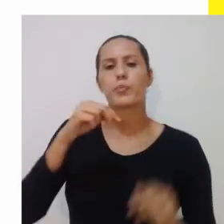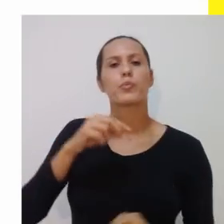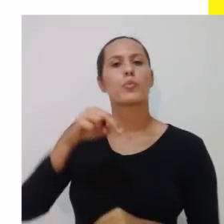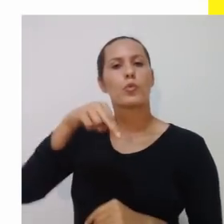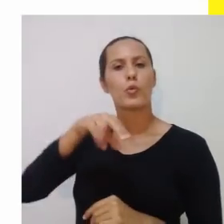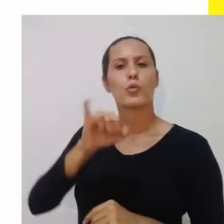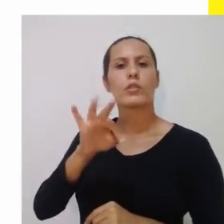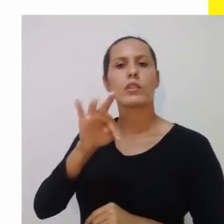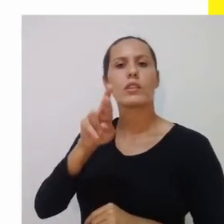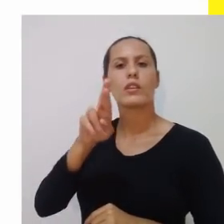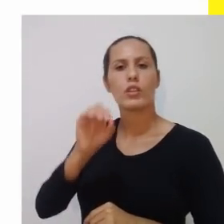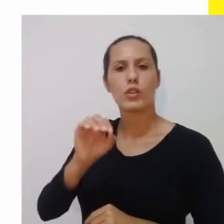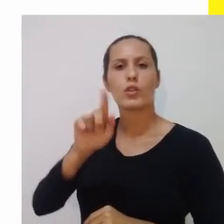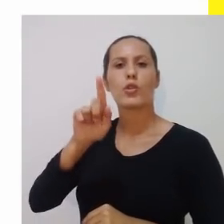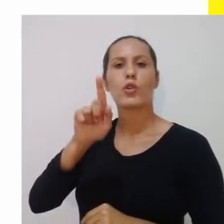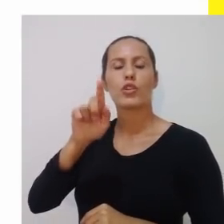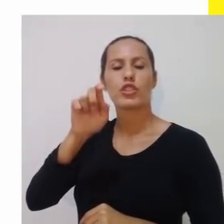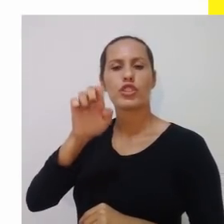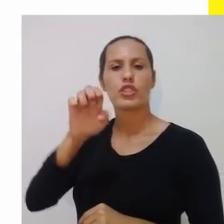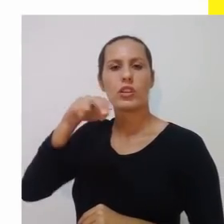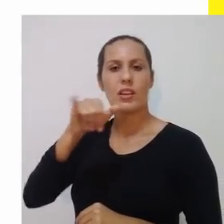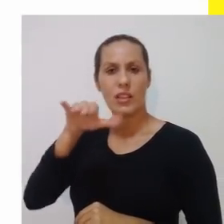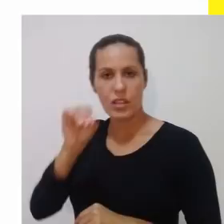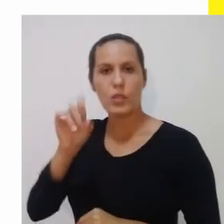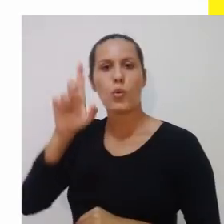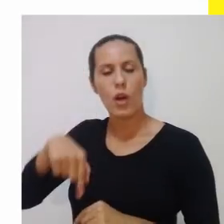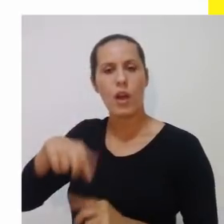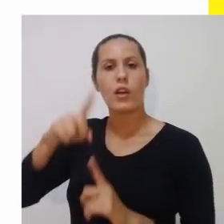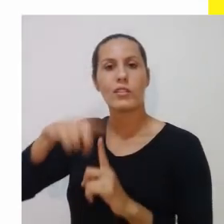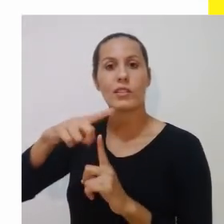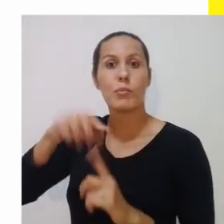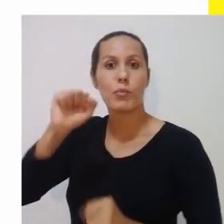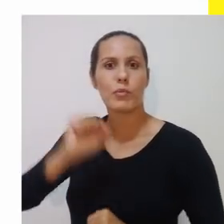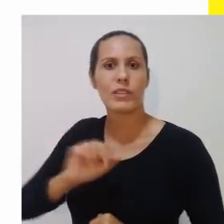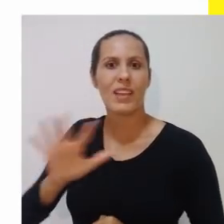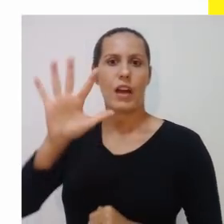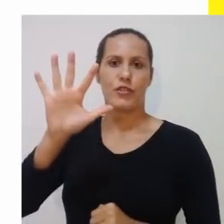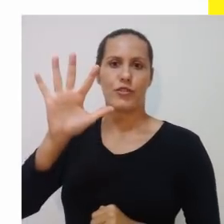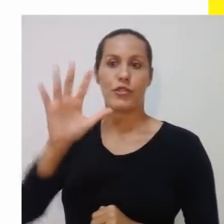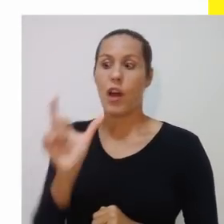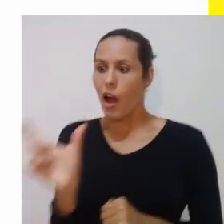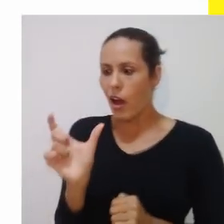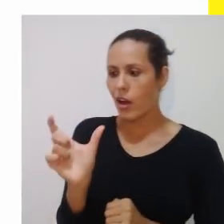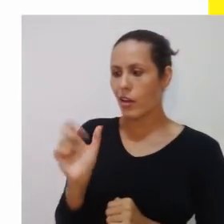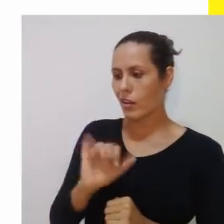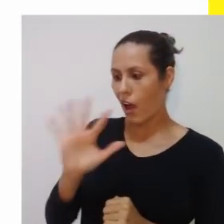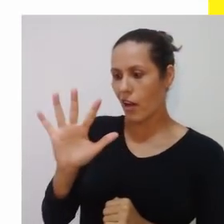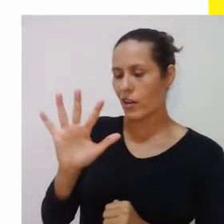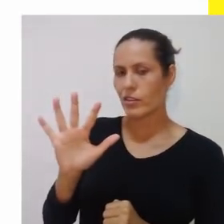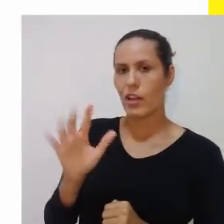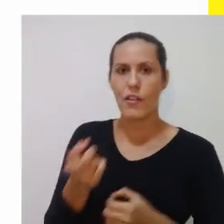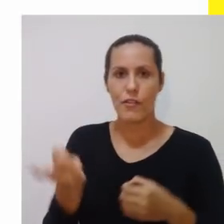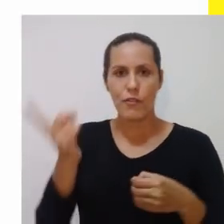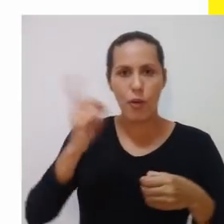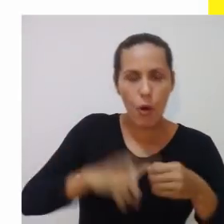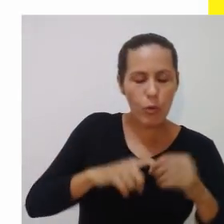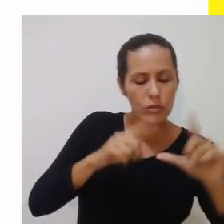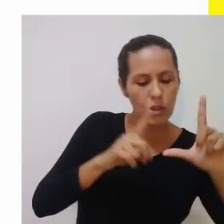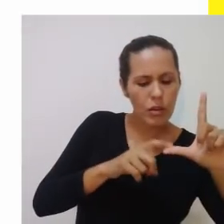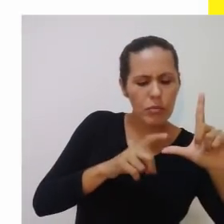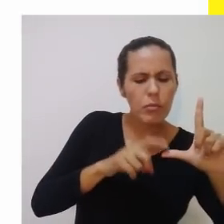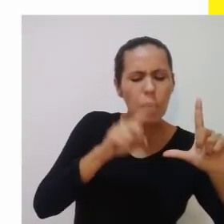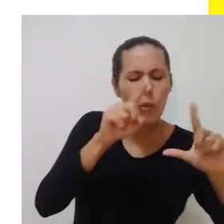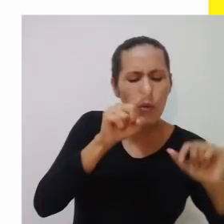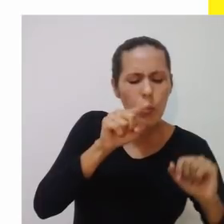O nitrogênio é um gás. Percebeu? Já temos a resposta. Então você volta lá